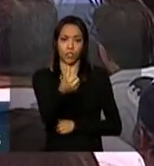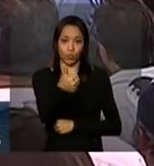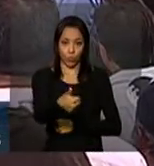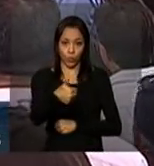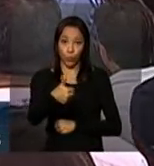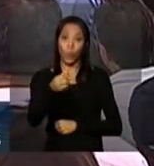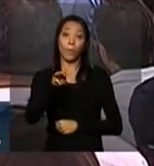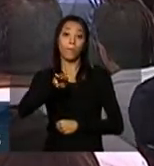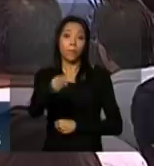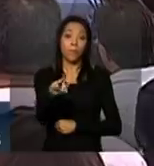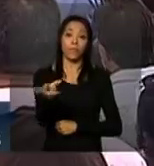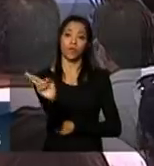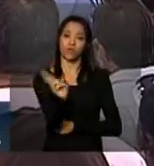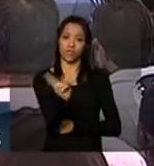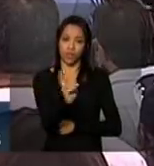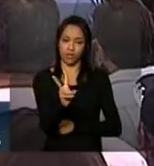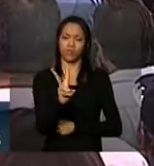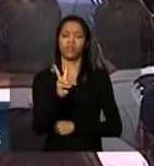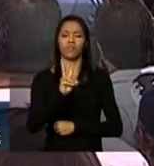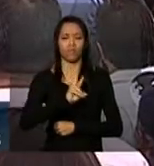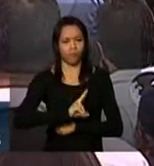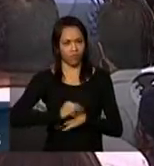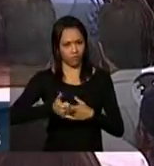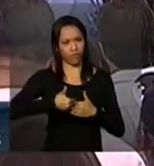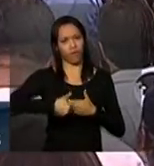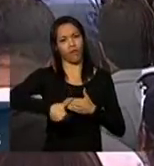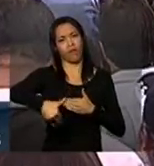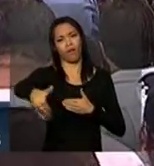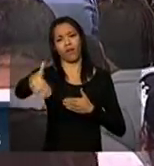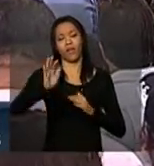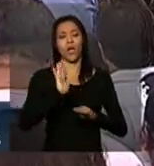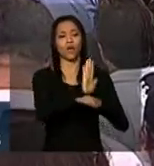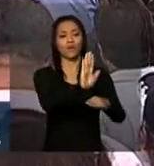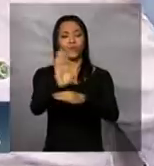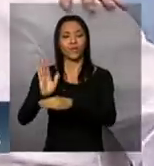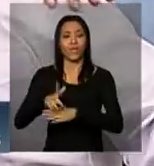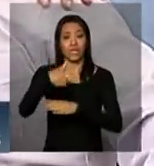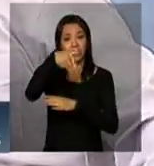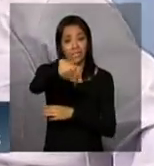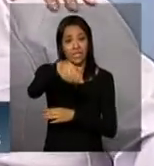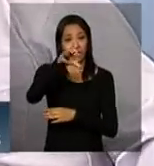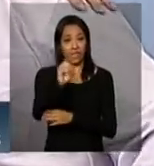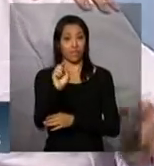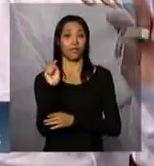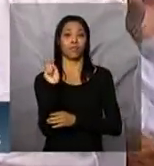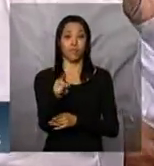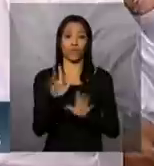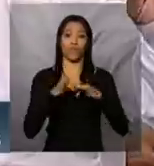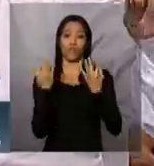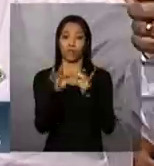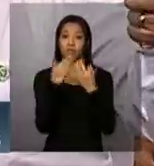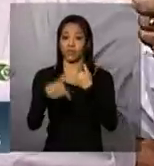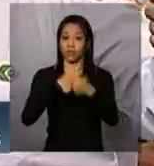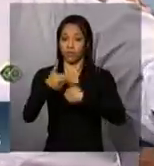deais que vai beneficiar cerca de 70.000 famílias de agricultores